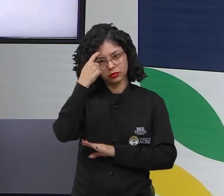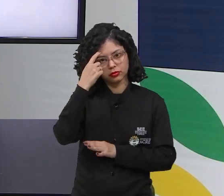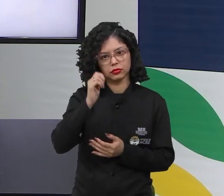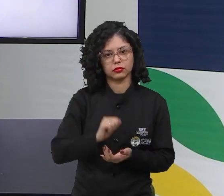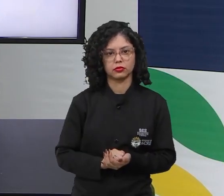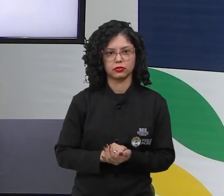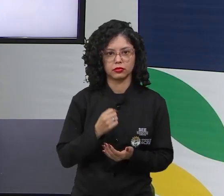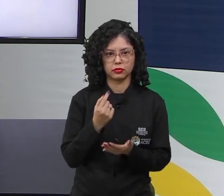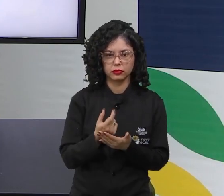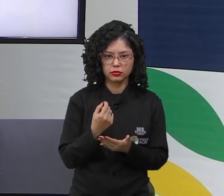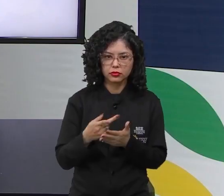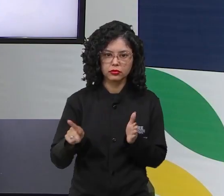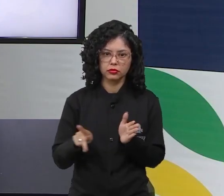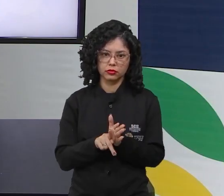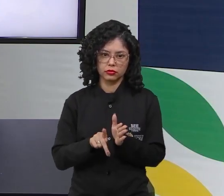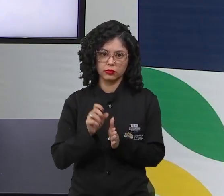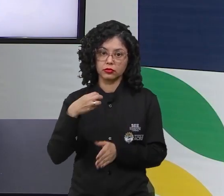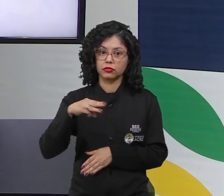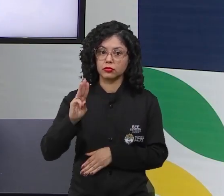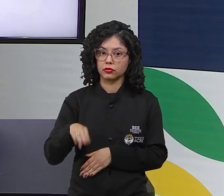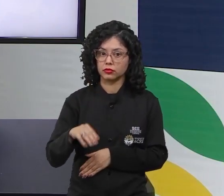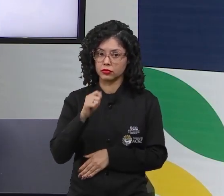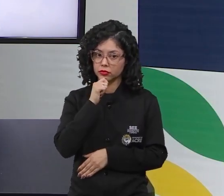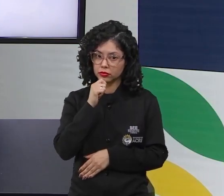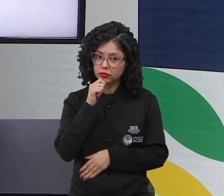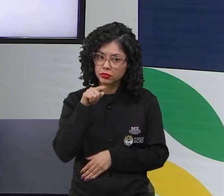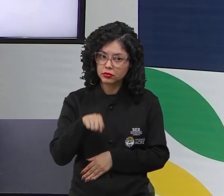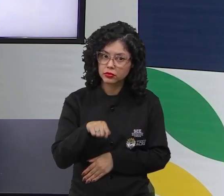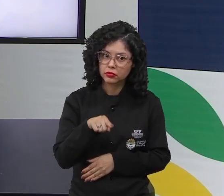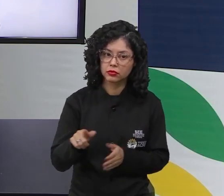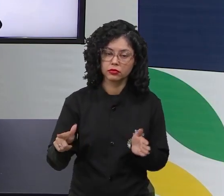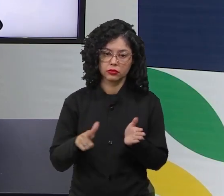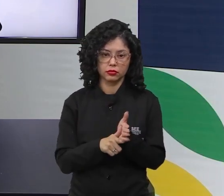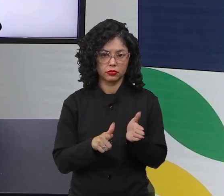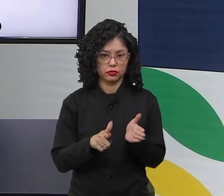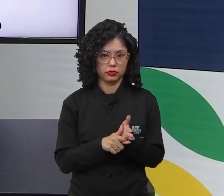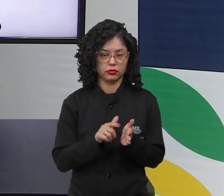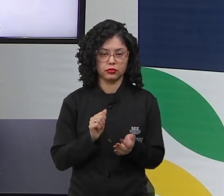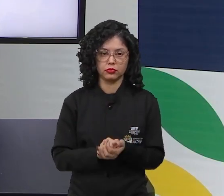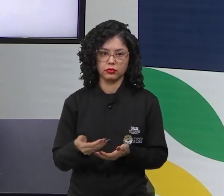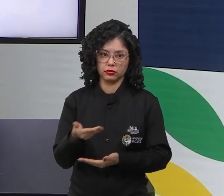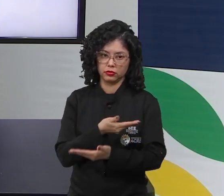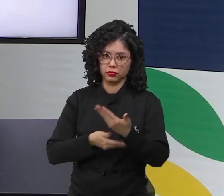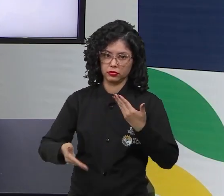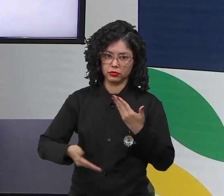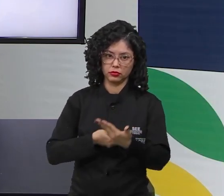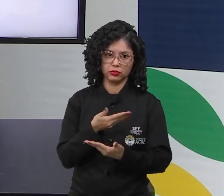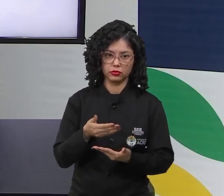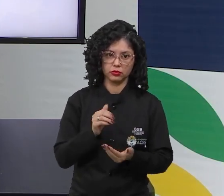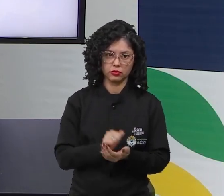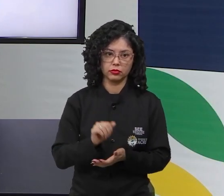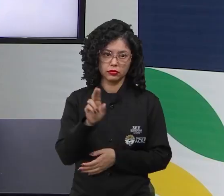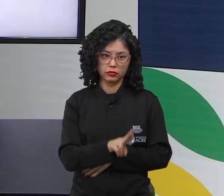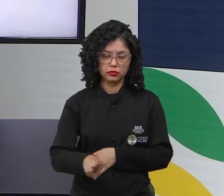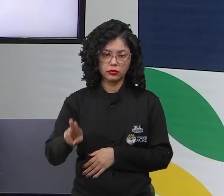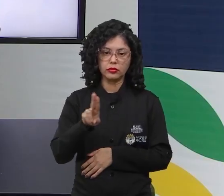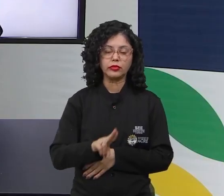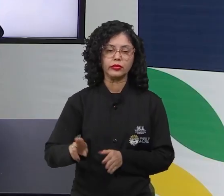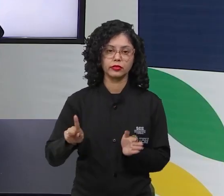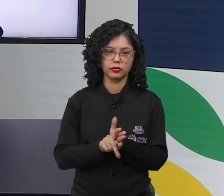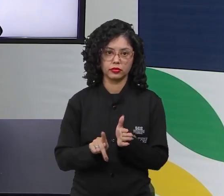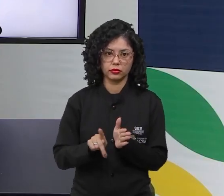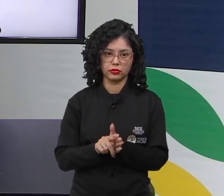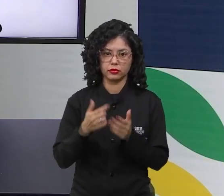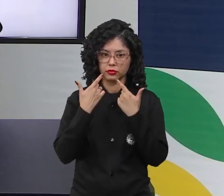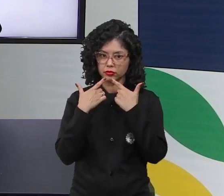no consumidor, em quem estava ali diante do papel, sem interação nenhuma, utilizava-se ali uma